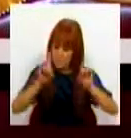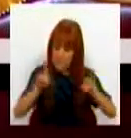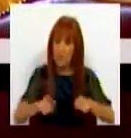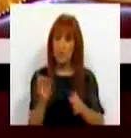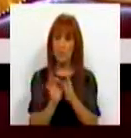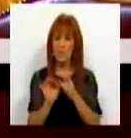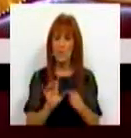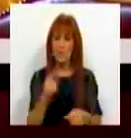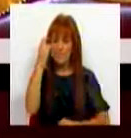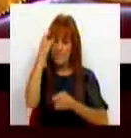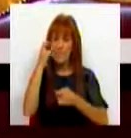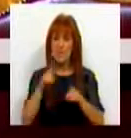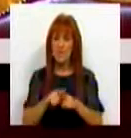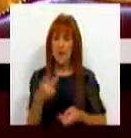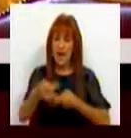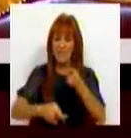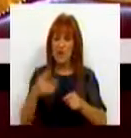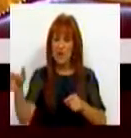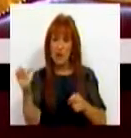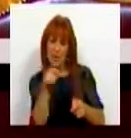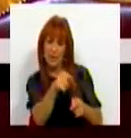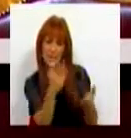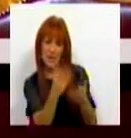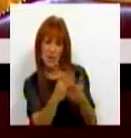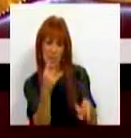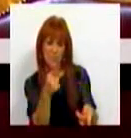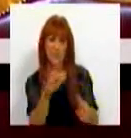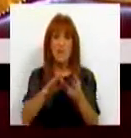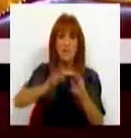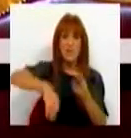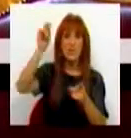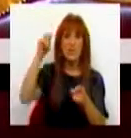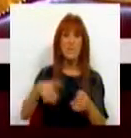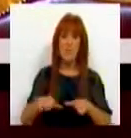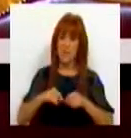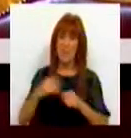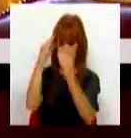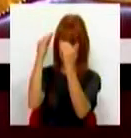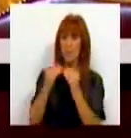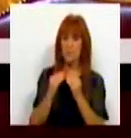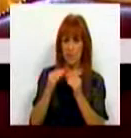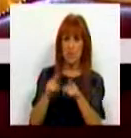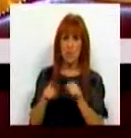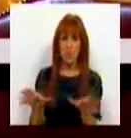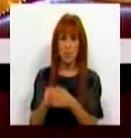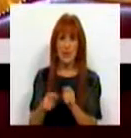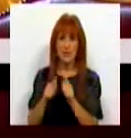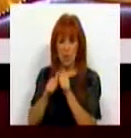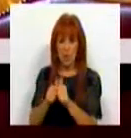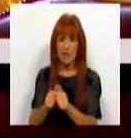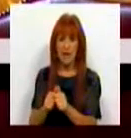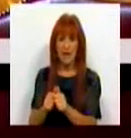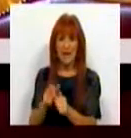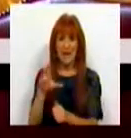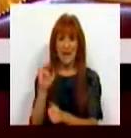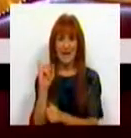um fator de ponderação na avaliação externa das escolas. Finalmente, acatámos a recomendação da Comissão de Acompanhamento dos